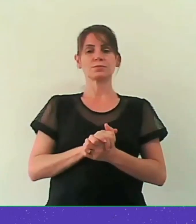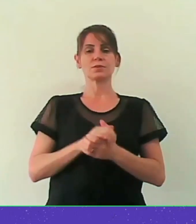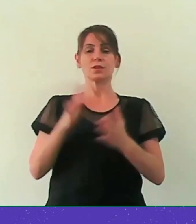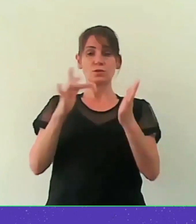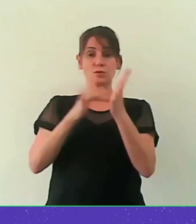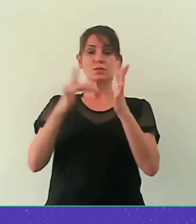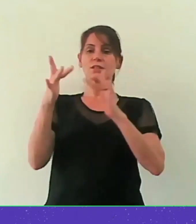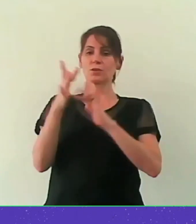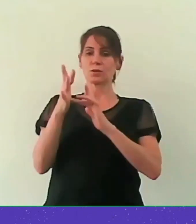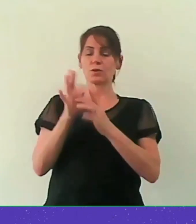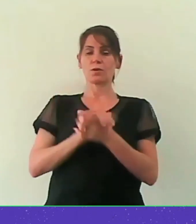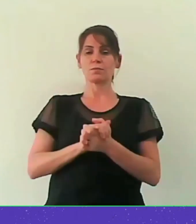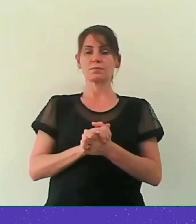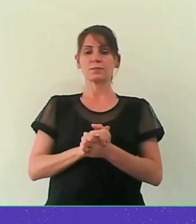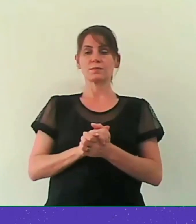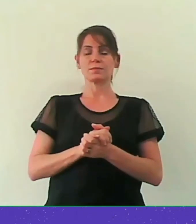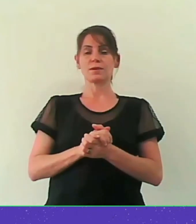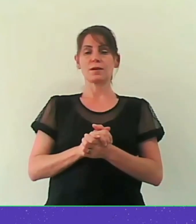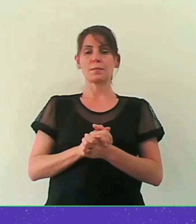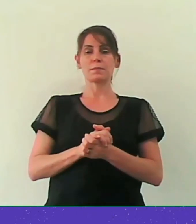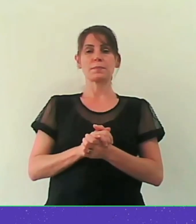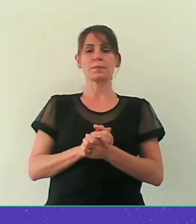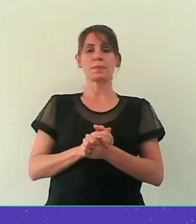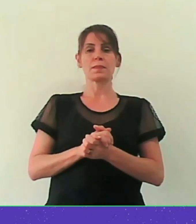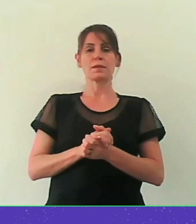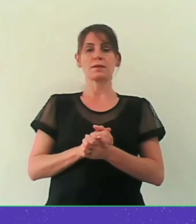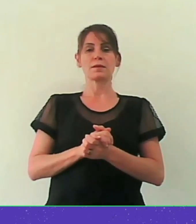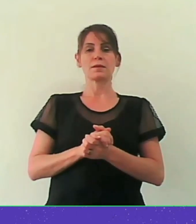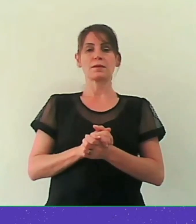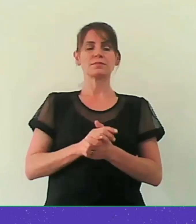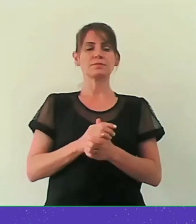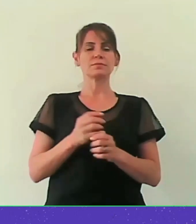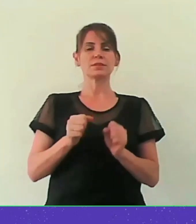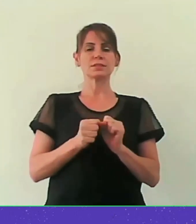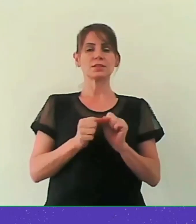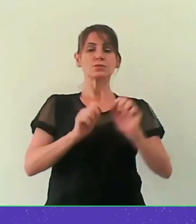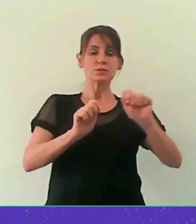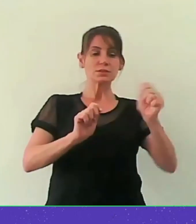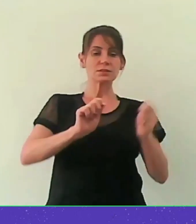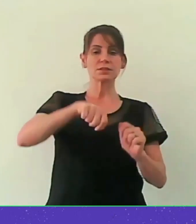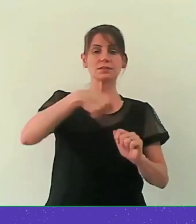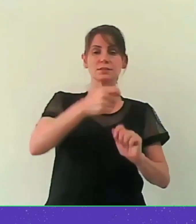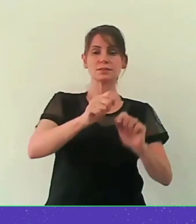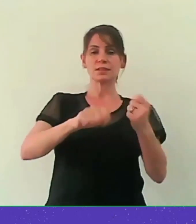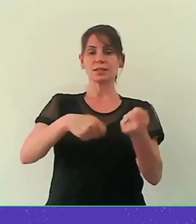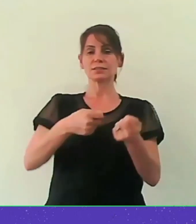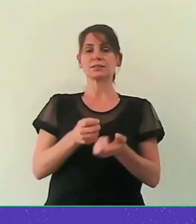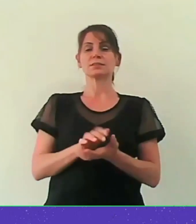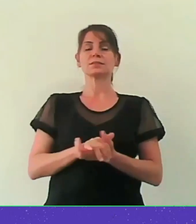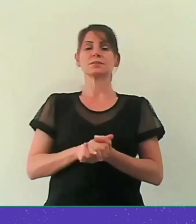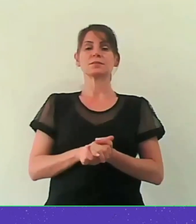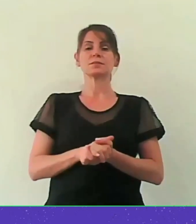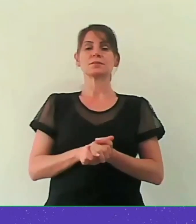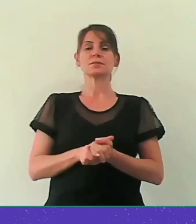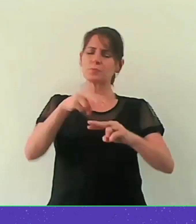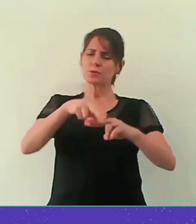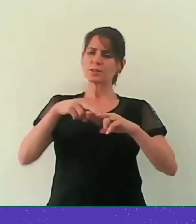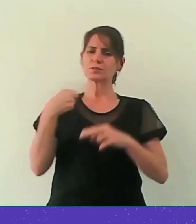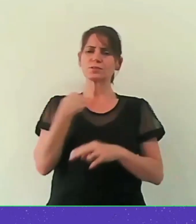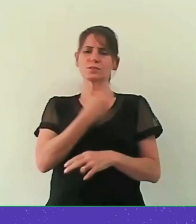confirmando a palavra por meio de sinais que se seguiam. Por isso, irmão, nós trabalhamos no